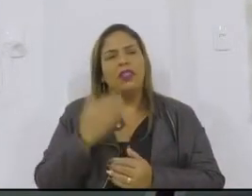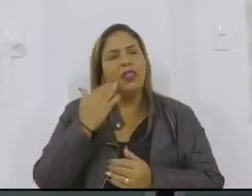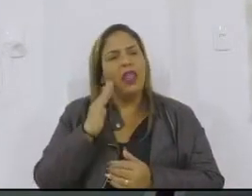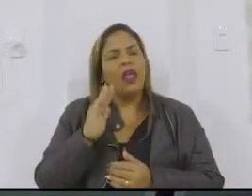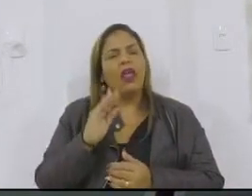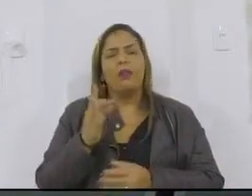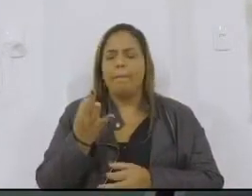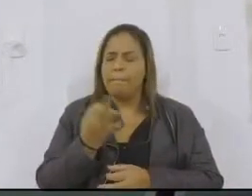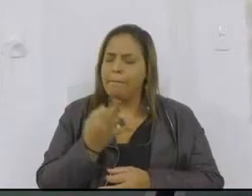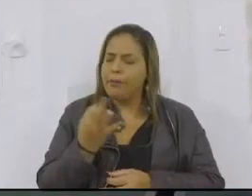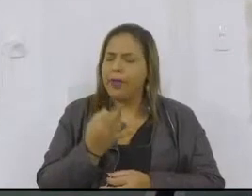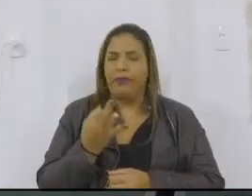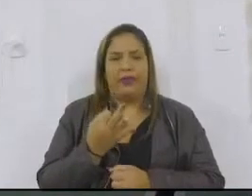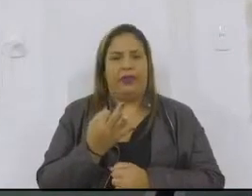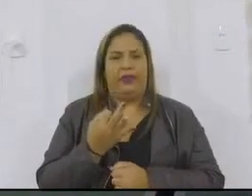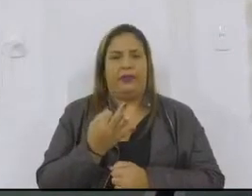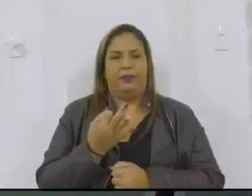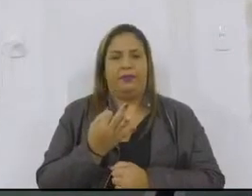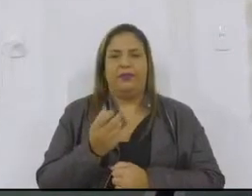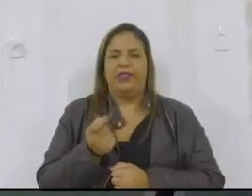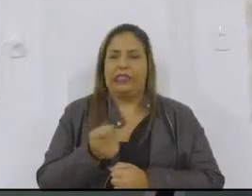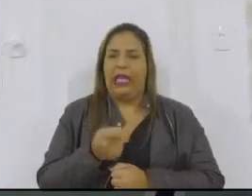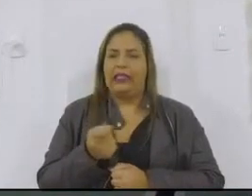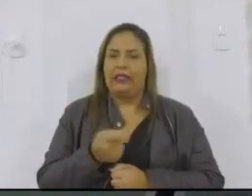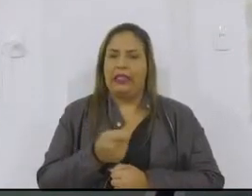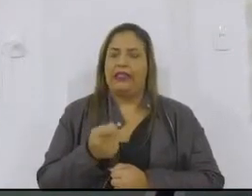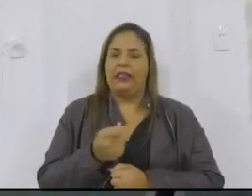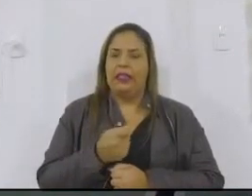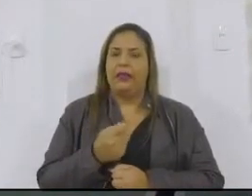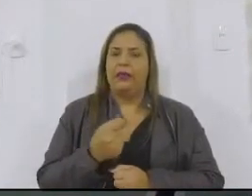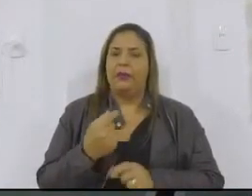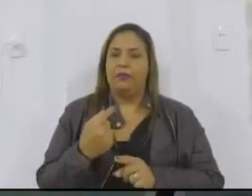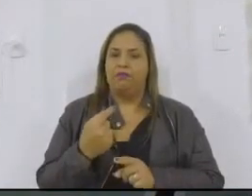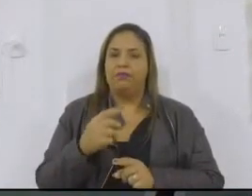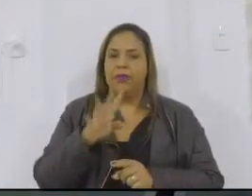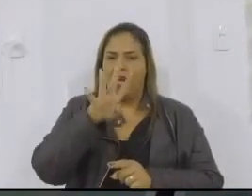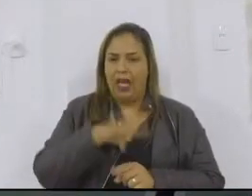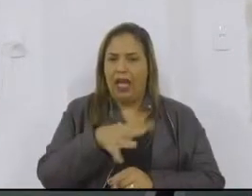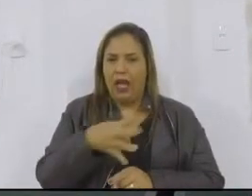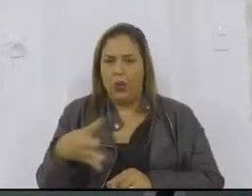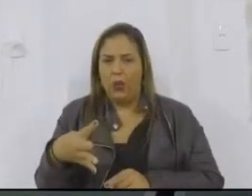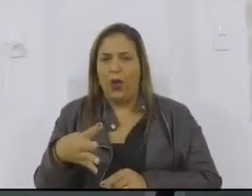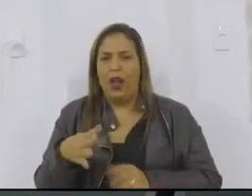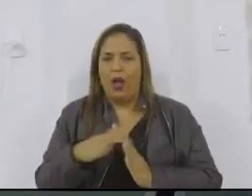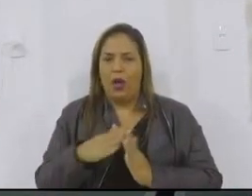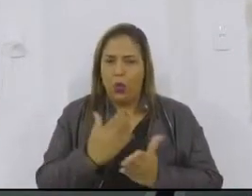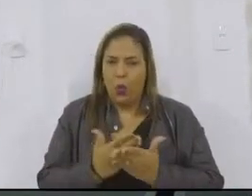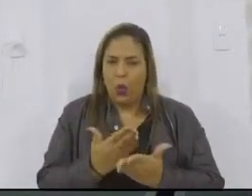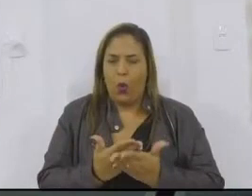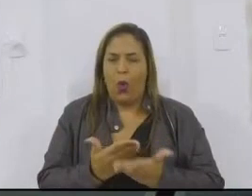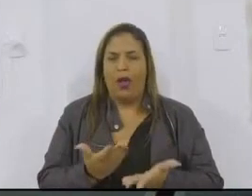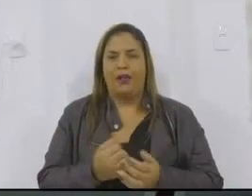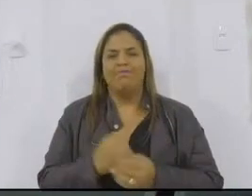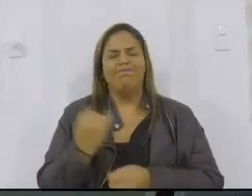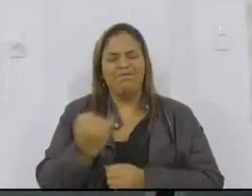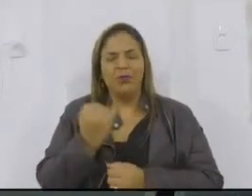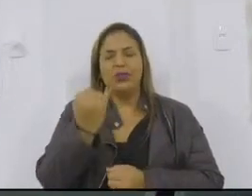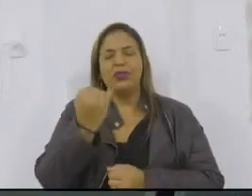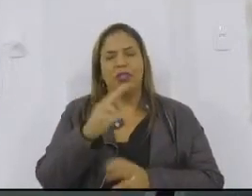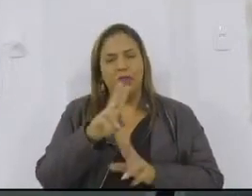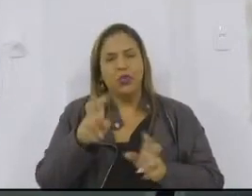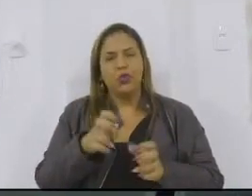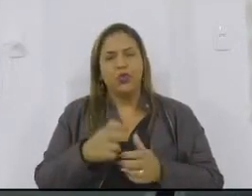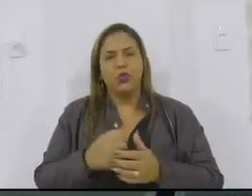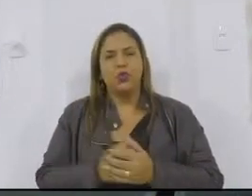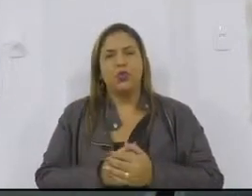que viável, né? Implantar na grade educacional, presidente, essa questão tão importante